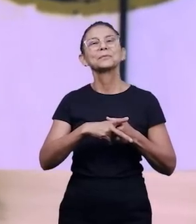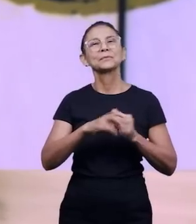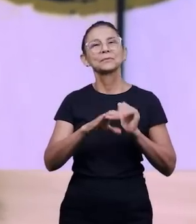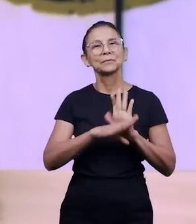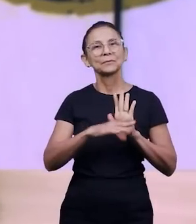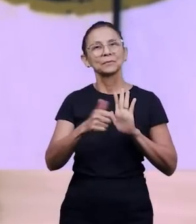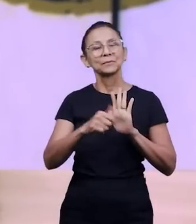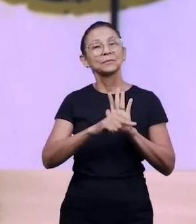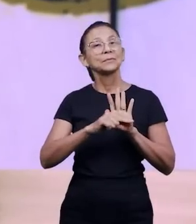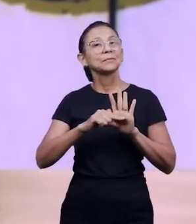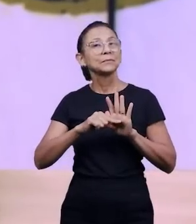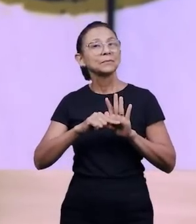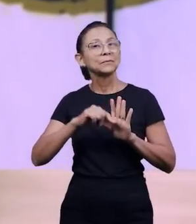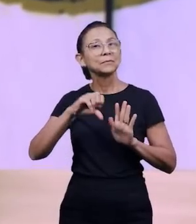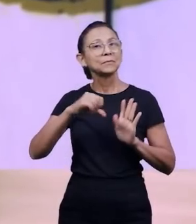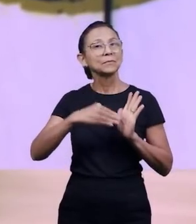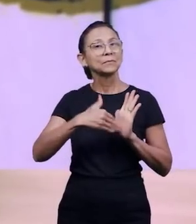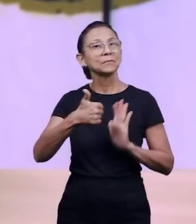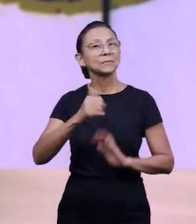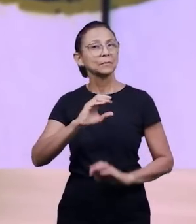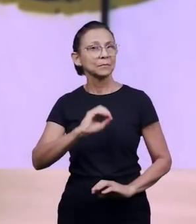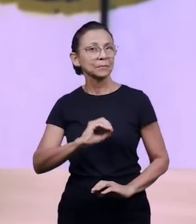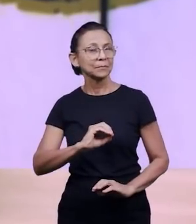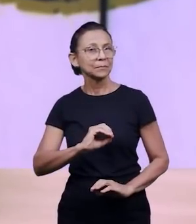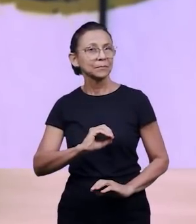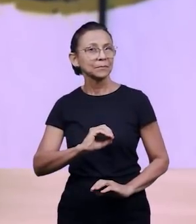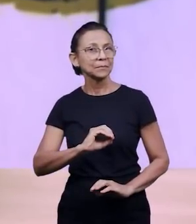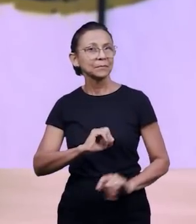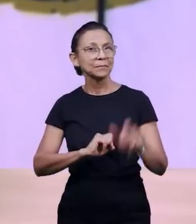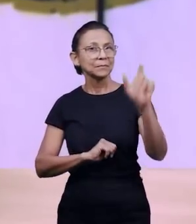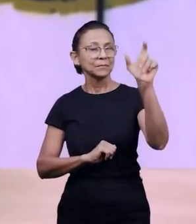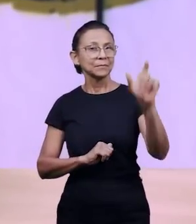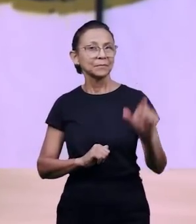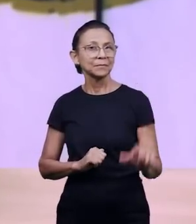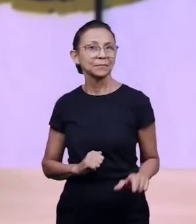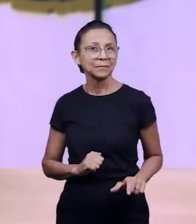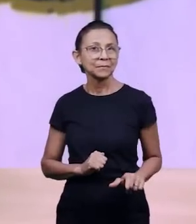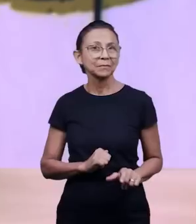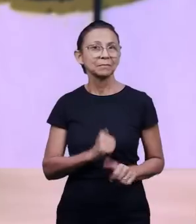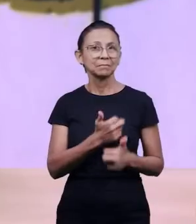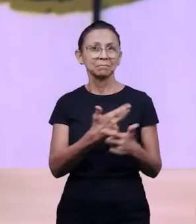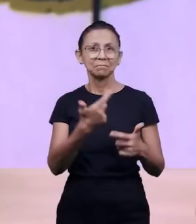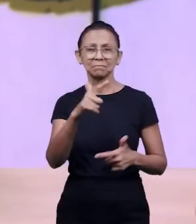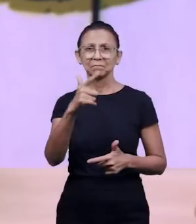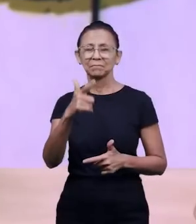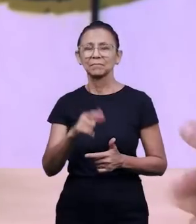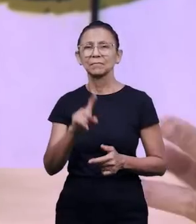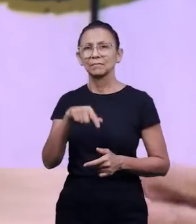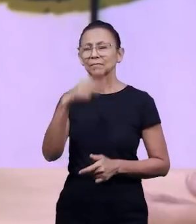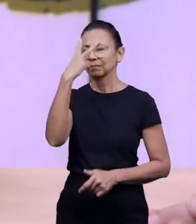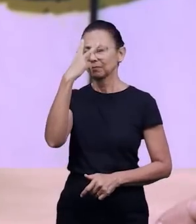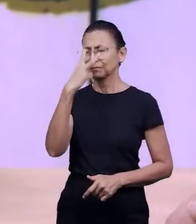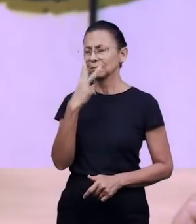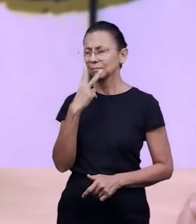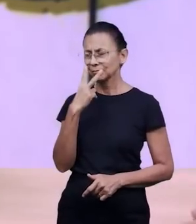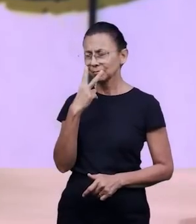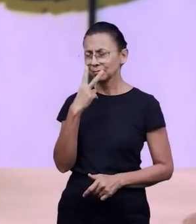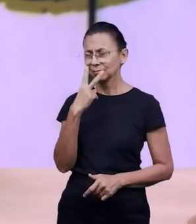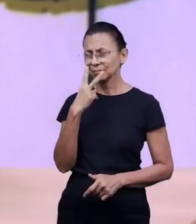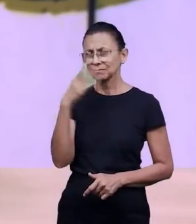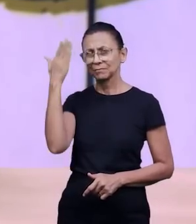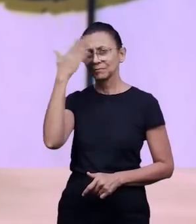Amadeu Loureiro. Amadeu, a paz do Senhor, seja bem-vindo. Pastor Josias, vamos continuar. Vamos lá. Olha só, eu vou ler logo o texto base